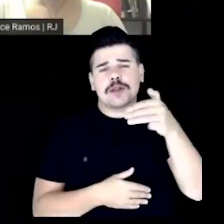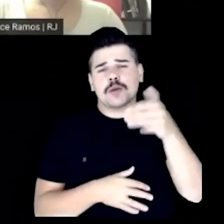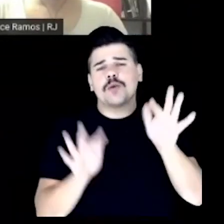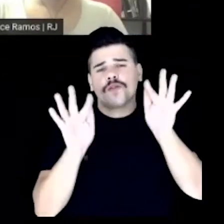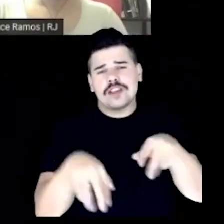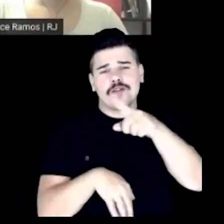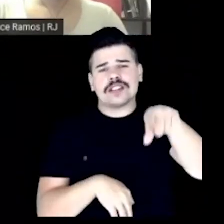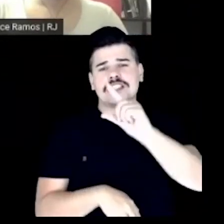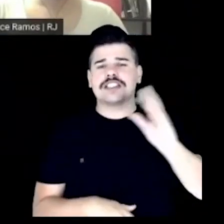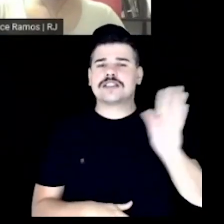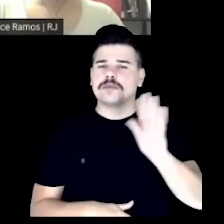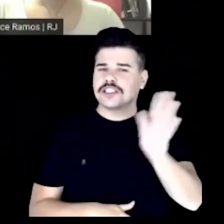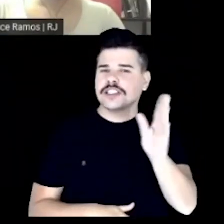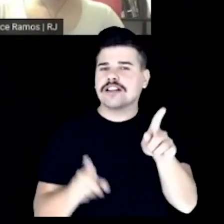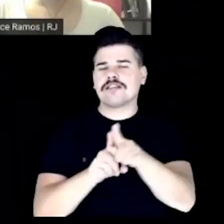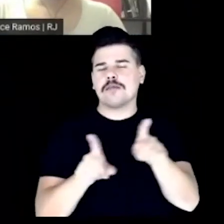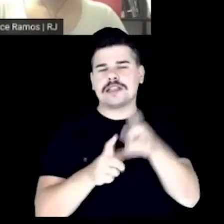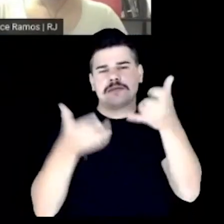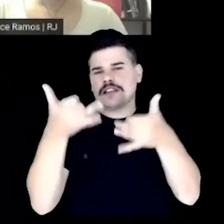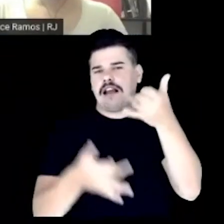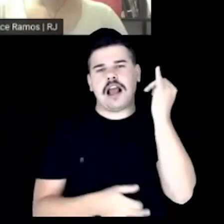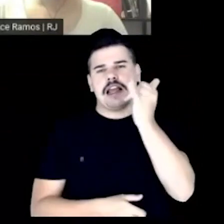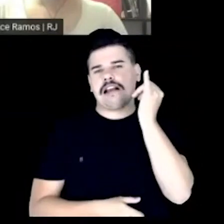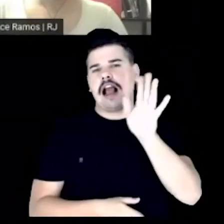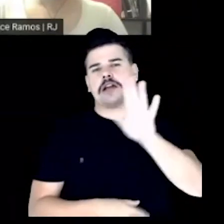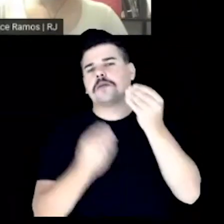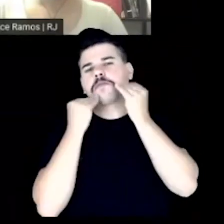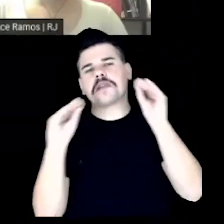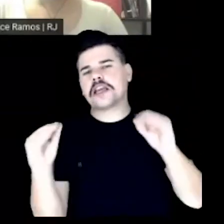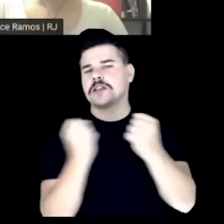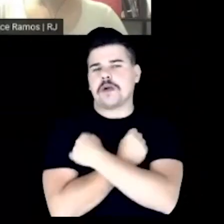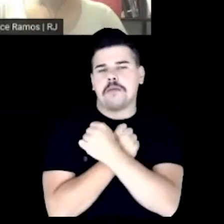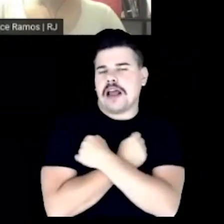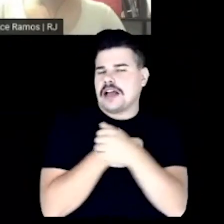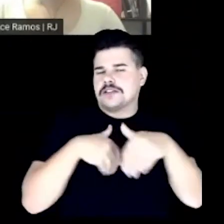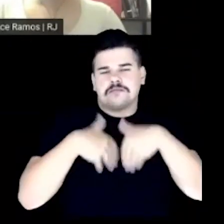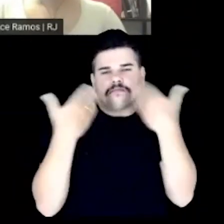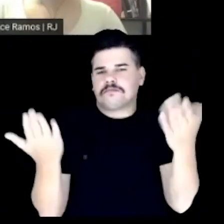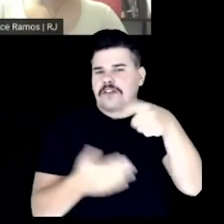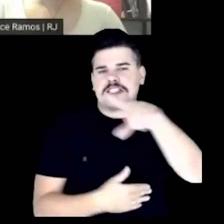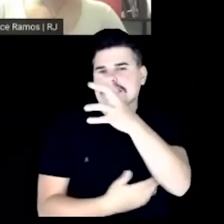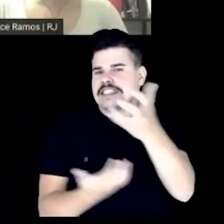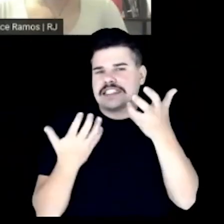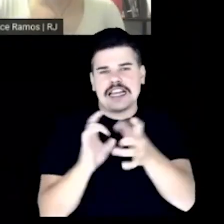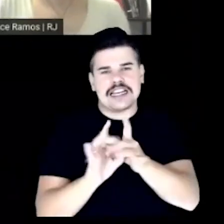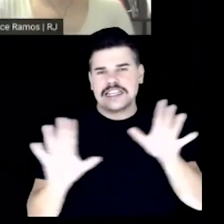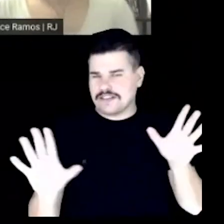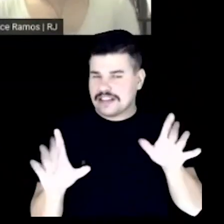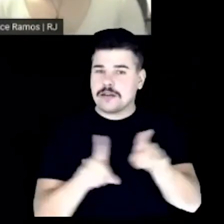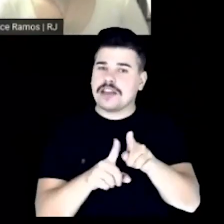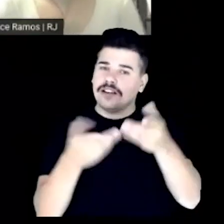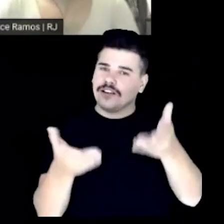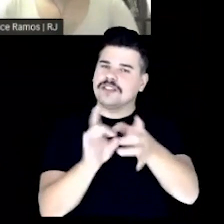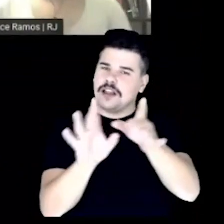e vou deixar esses minutos finais para vocês se despedirem, darem qualquer recado de vocês, mandar um beijo, um abraço para quem seja,